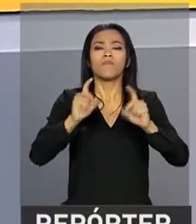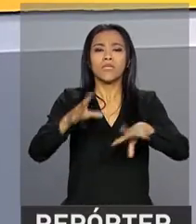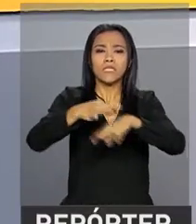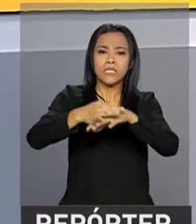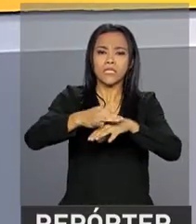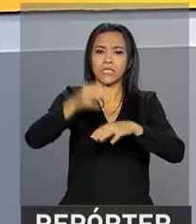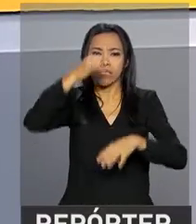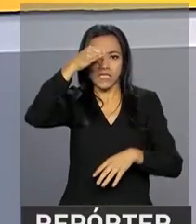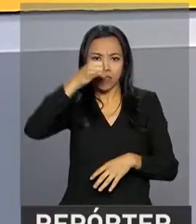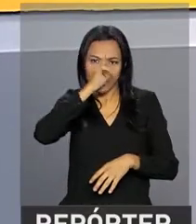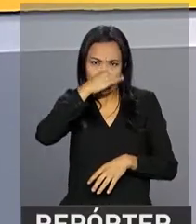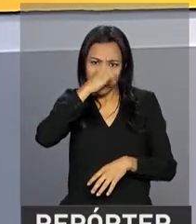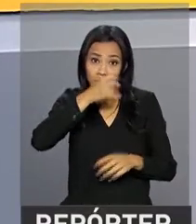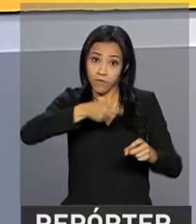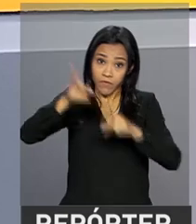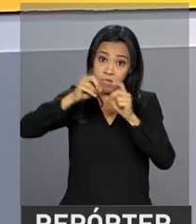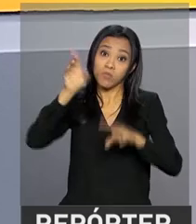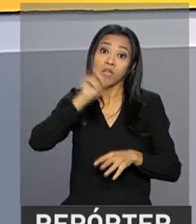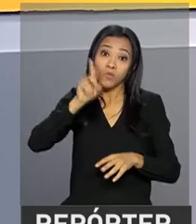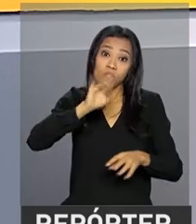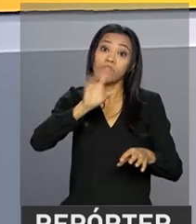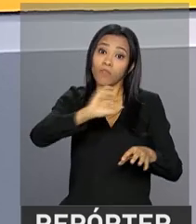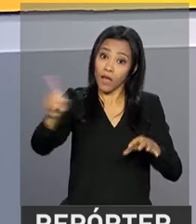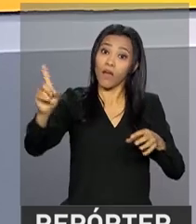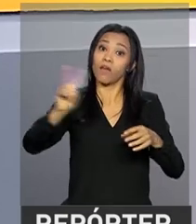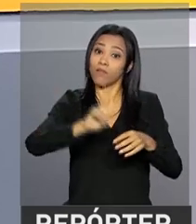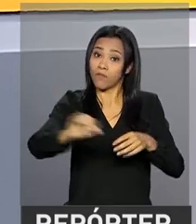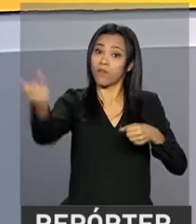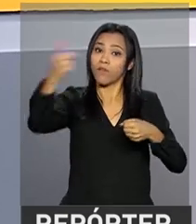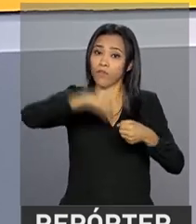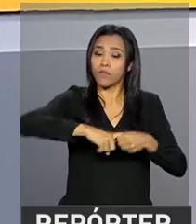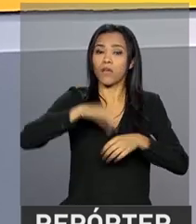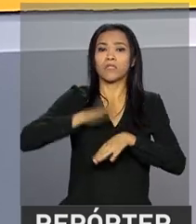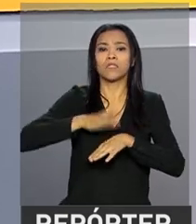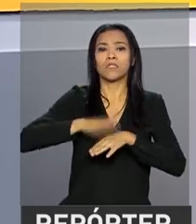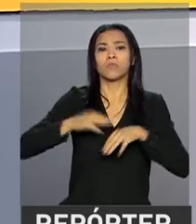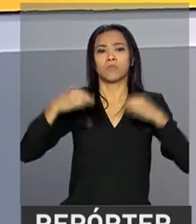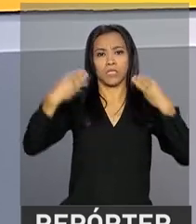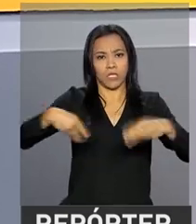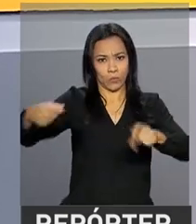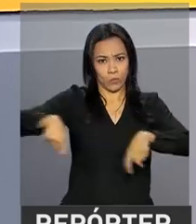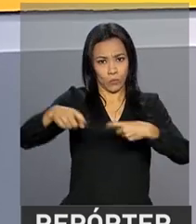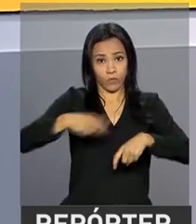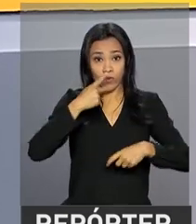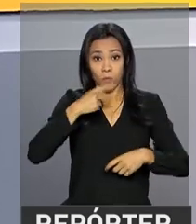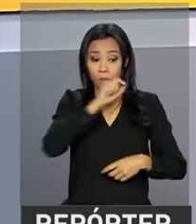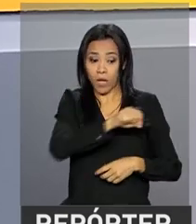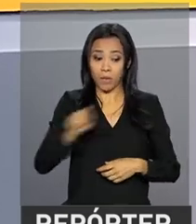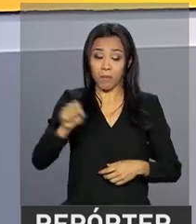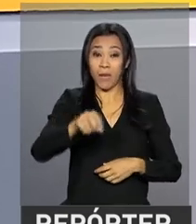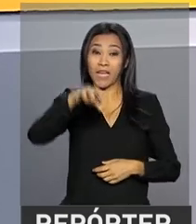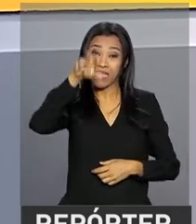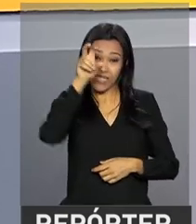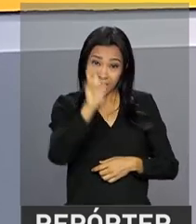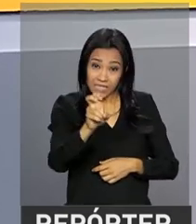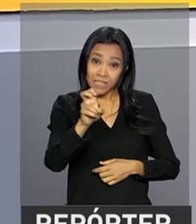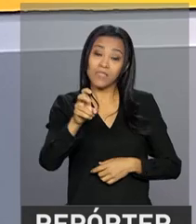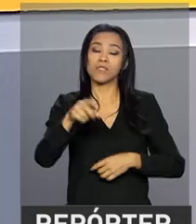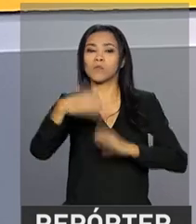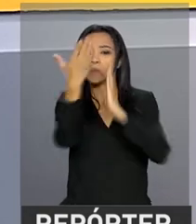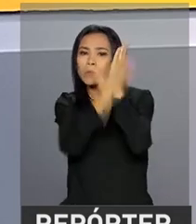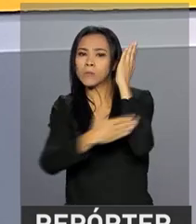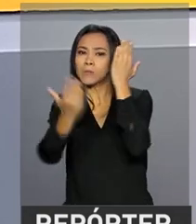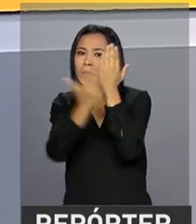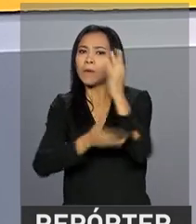bovina para os estados unidos vai ser retomada de acordo com o ministério da agricultura cinco frigoríficos brasileiros estão liberados para a venda